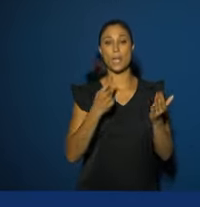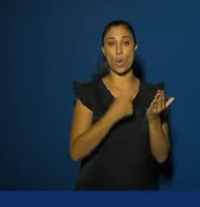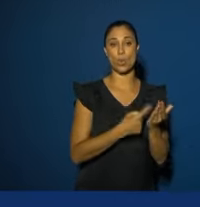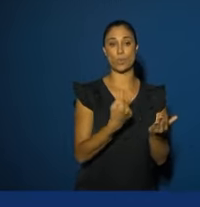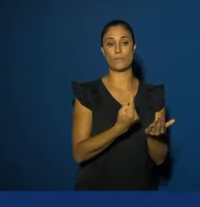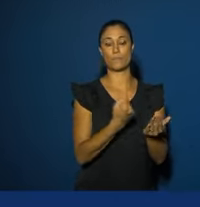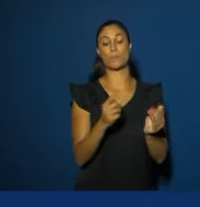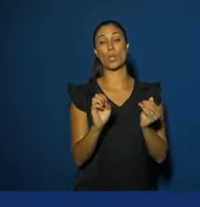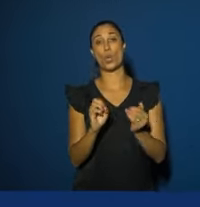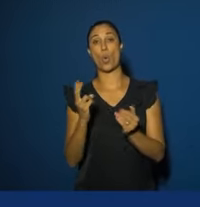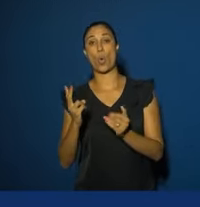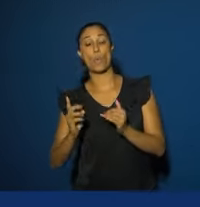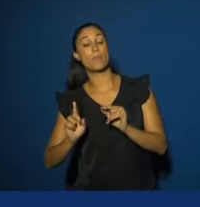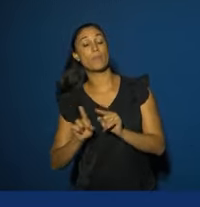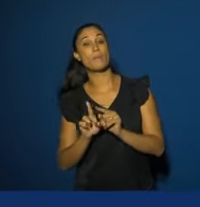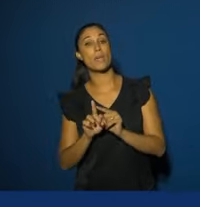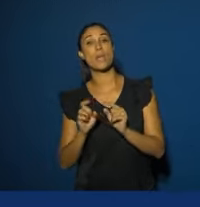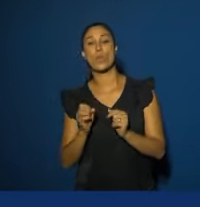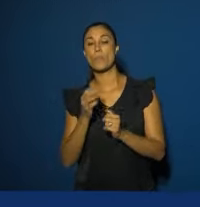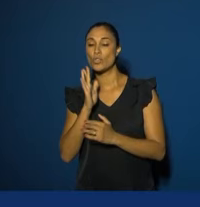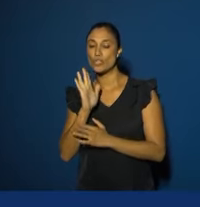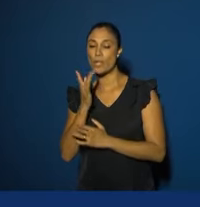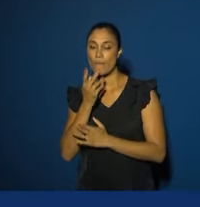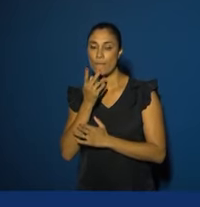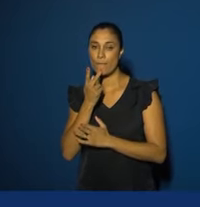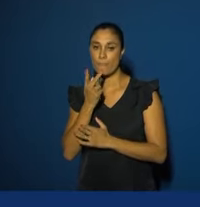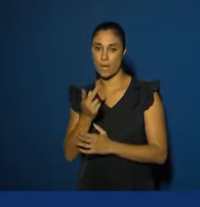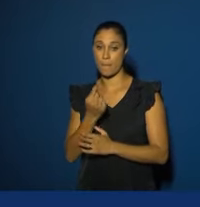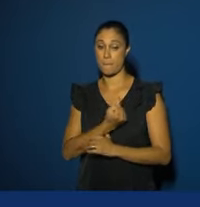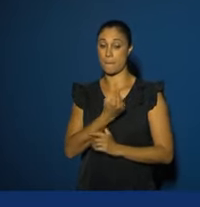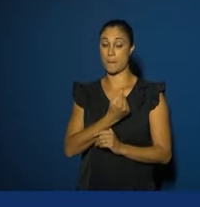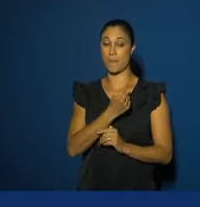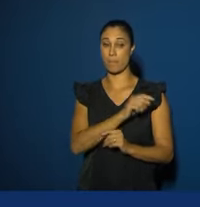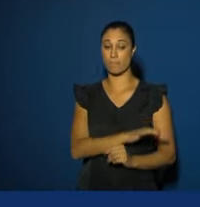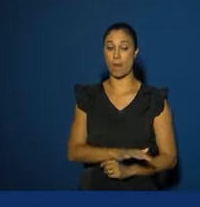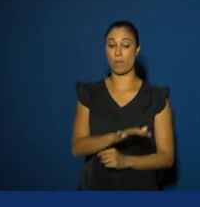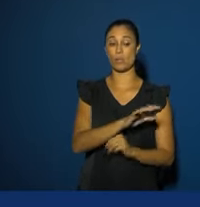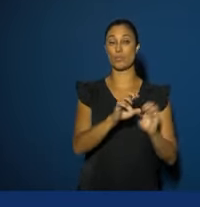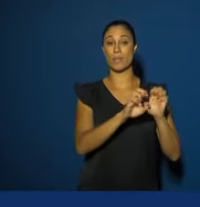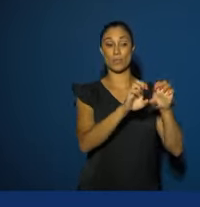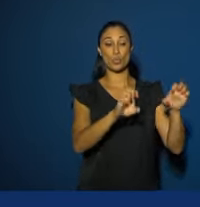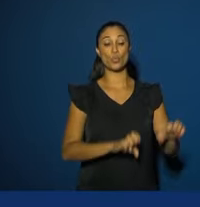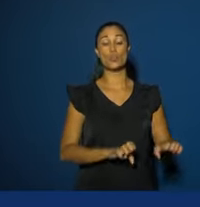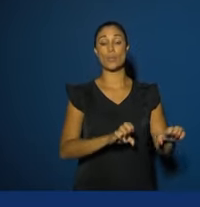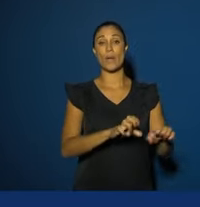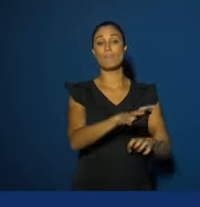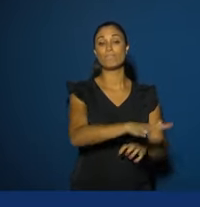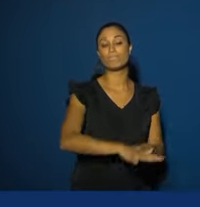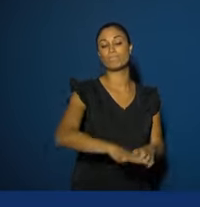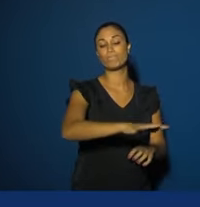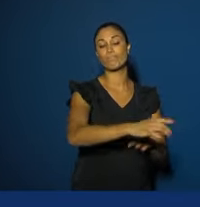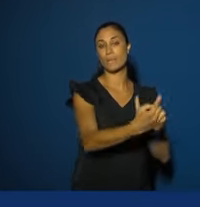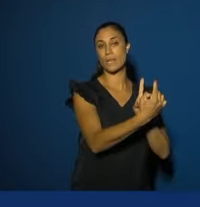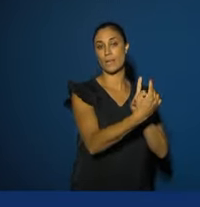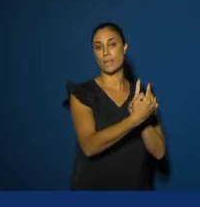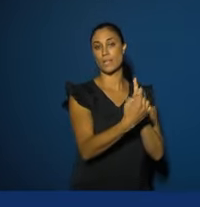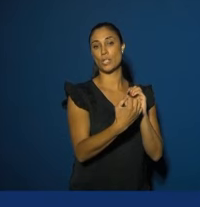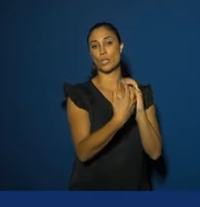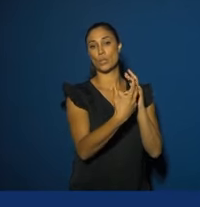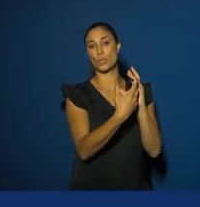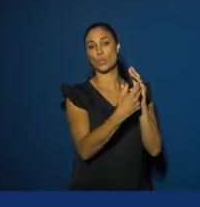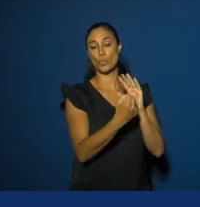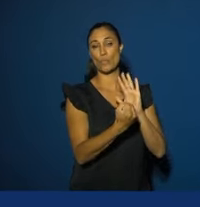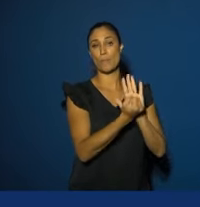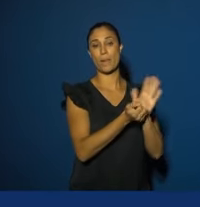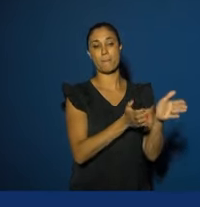individuais seja para colocá-los como eu comentei na na primeira pergunta no âmbito de uma estrutura Regional eh que atenda os ditames do